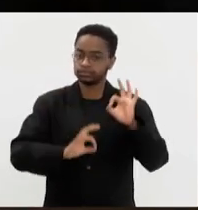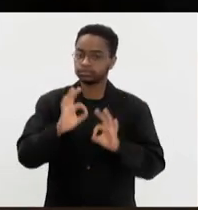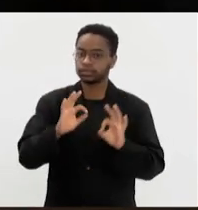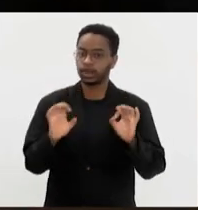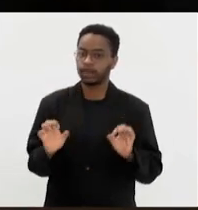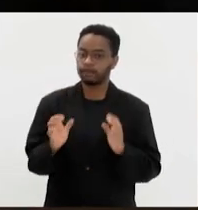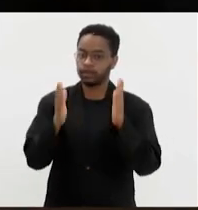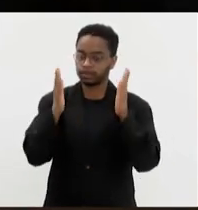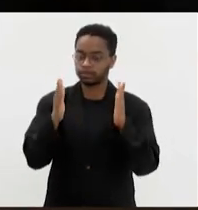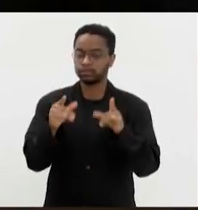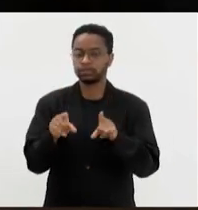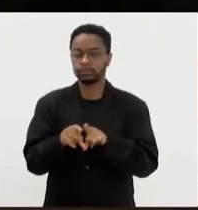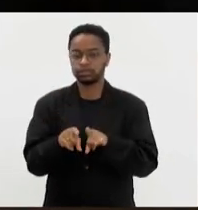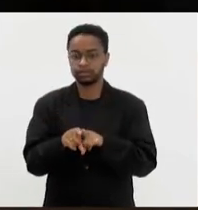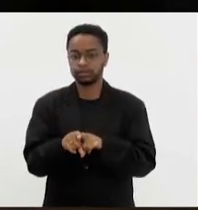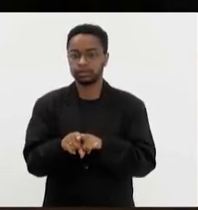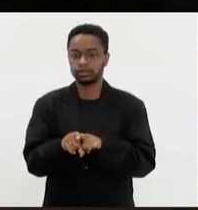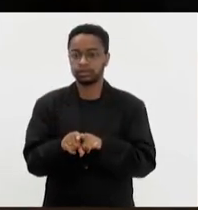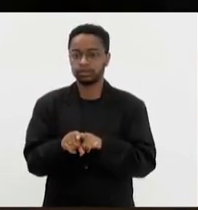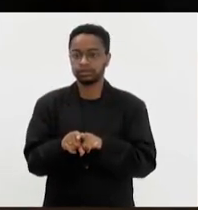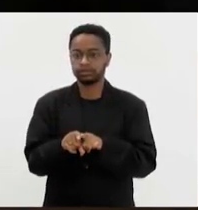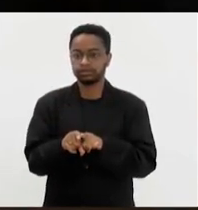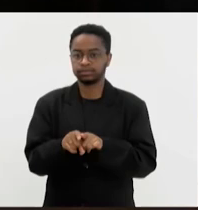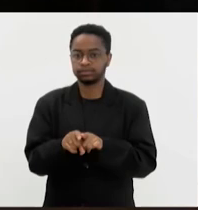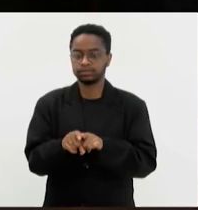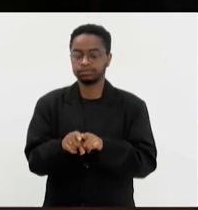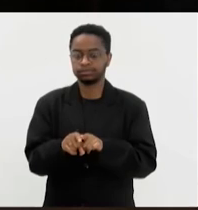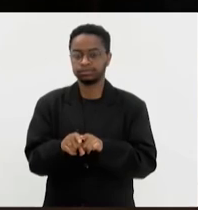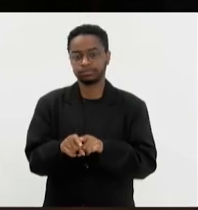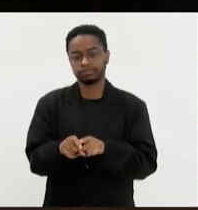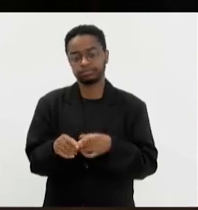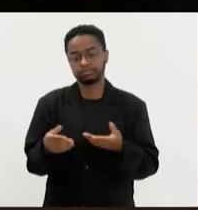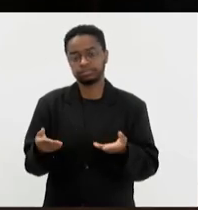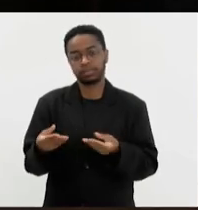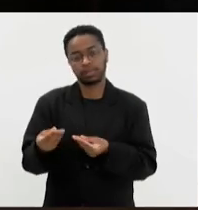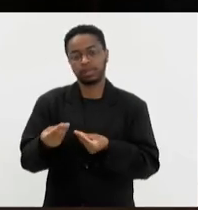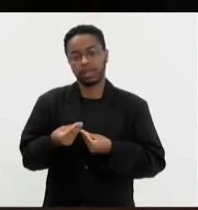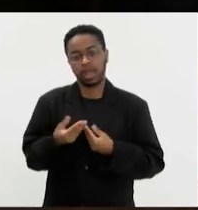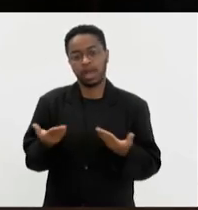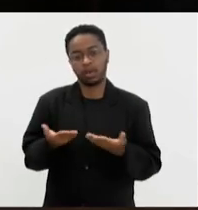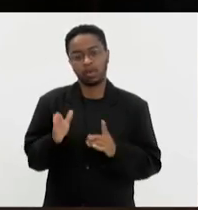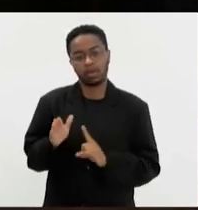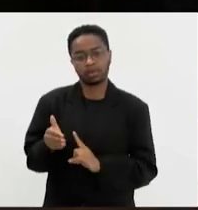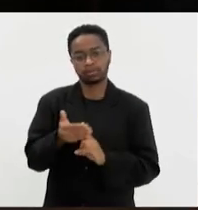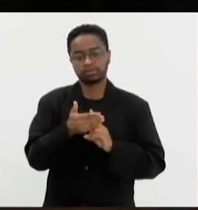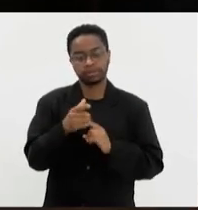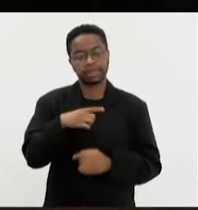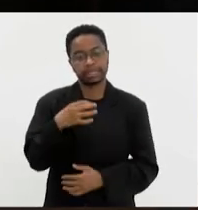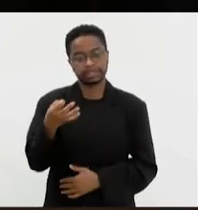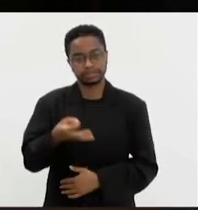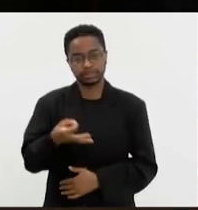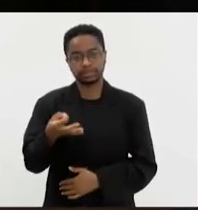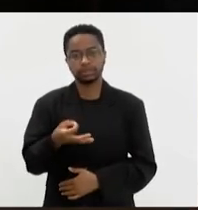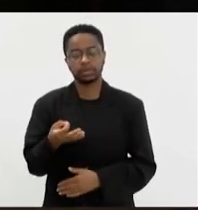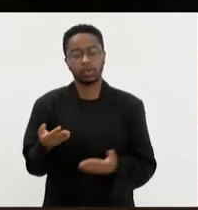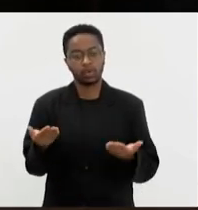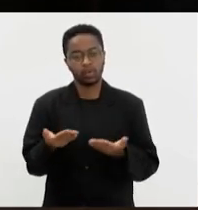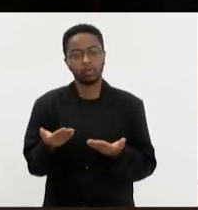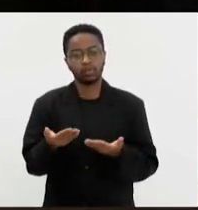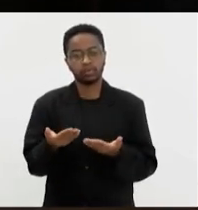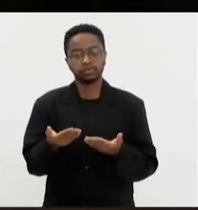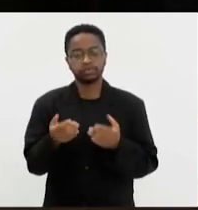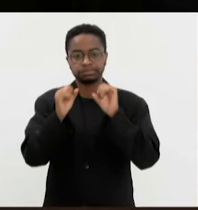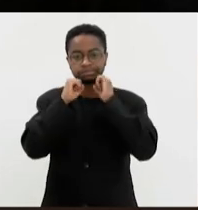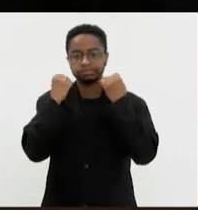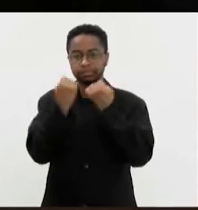evento e por nos nos proporcionar essa acolhida tenho certeza que será um colóquio de